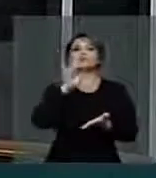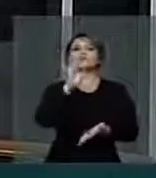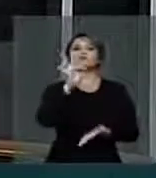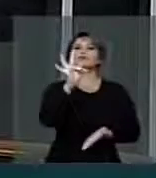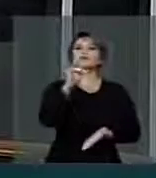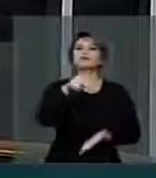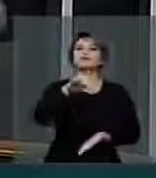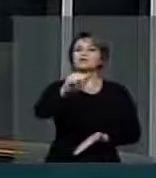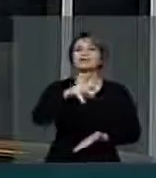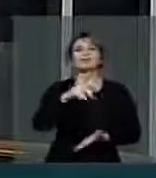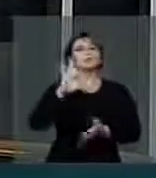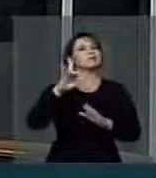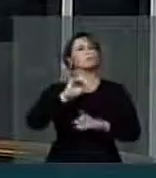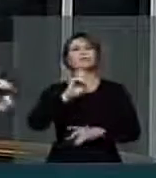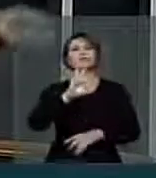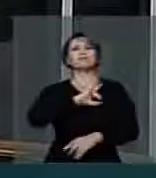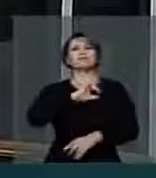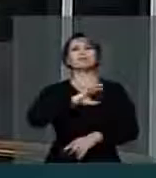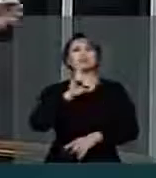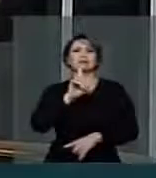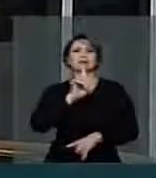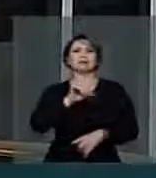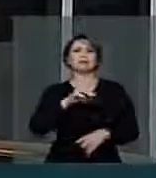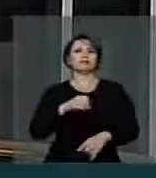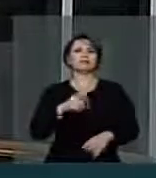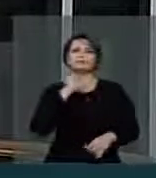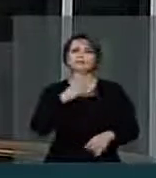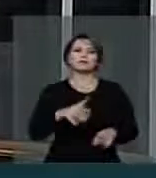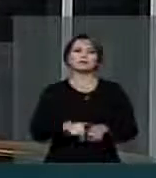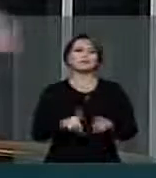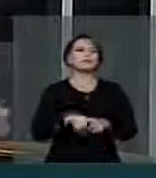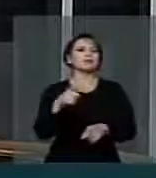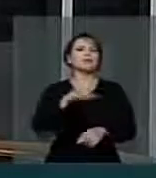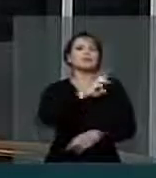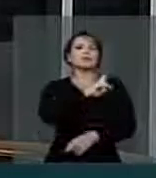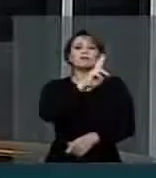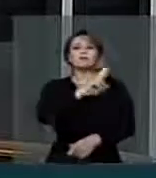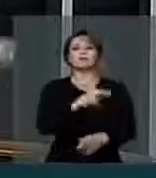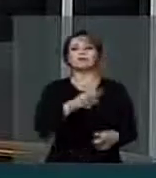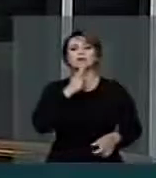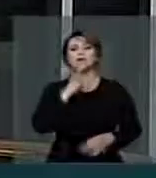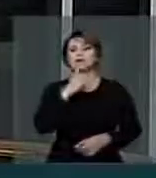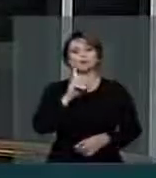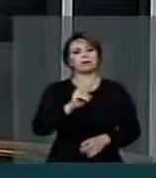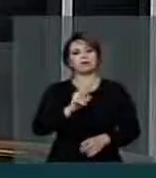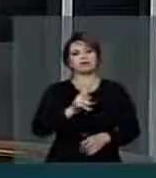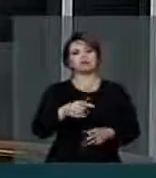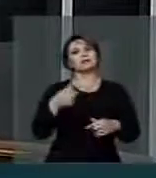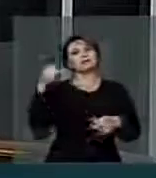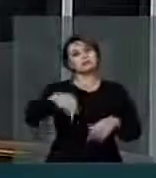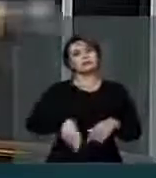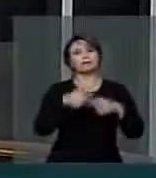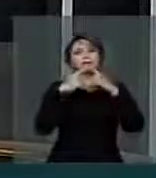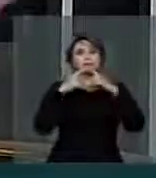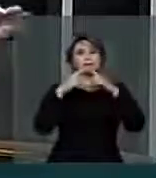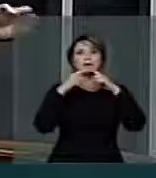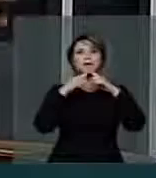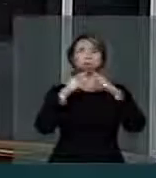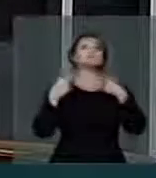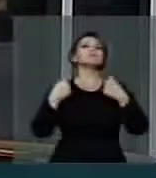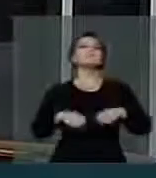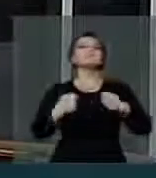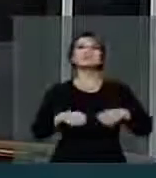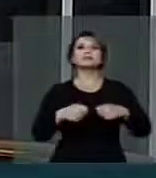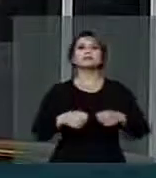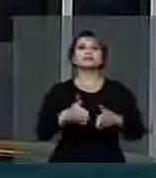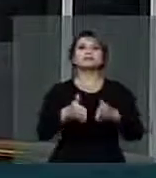a polícia cumprindo ordens judiciais de juízes irresponsáveis. Fica aqui o meu protesto. É preciso a